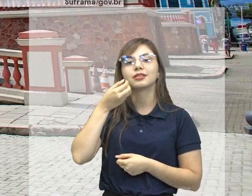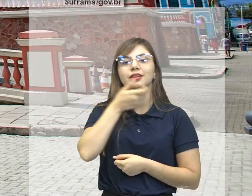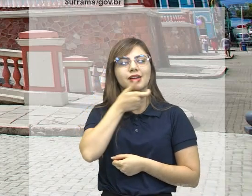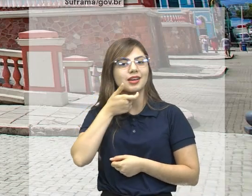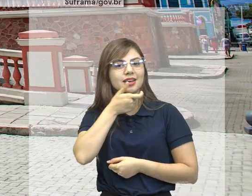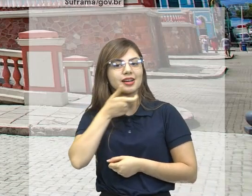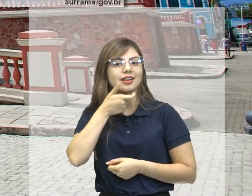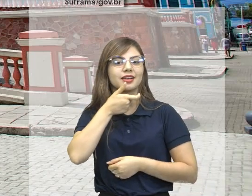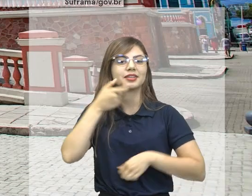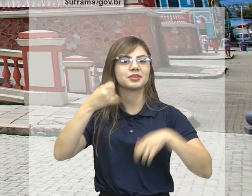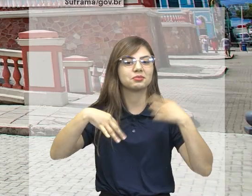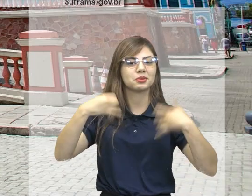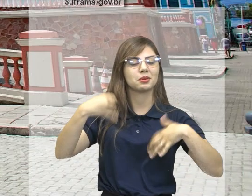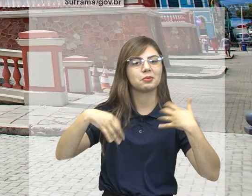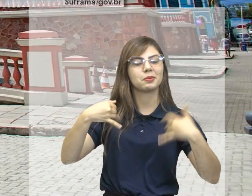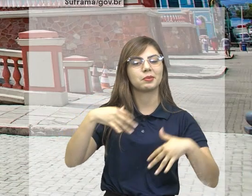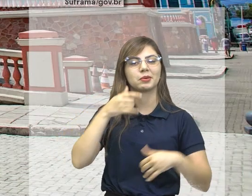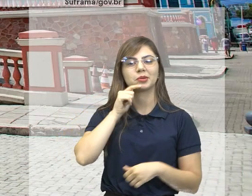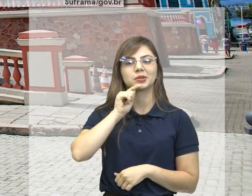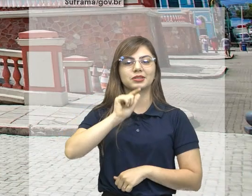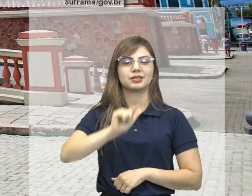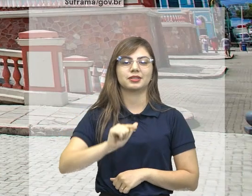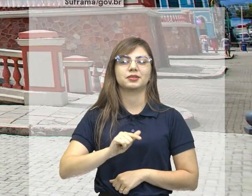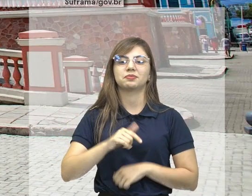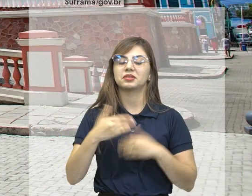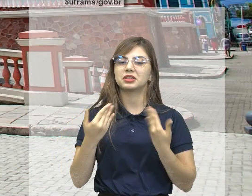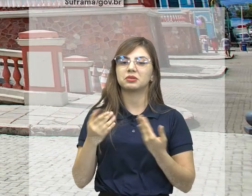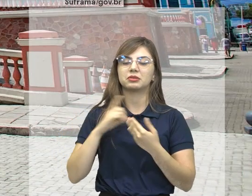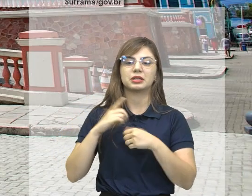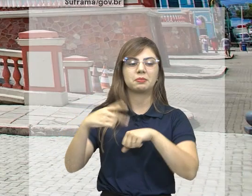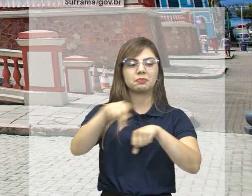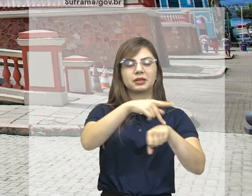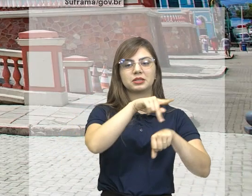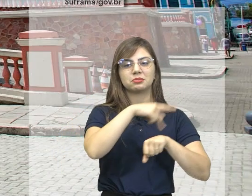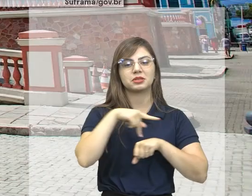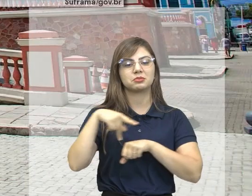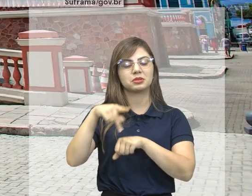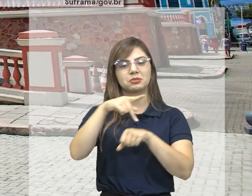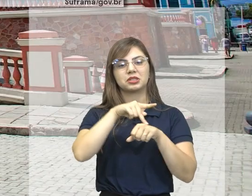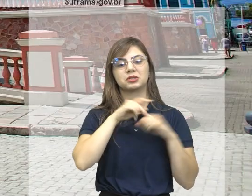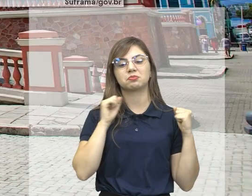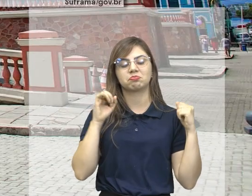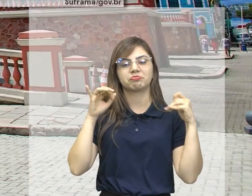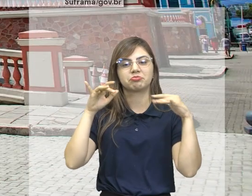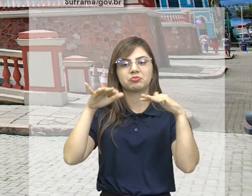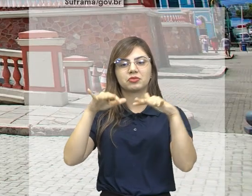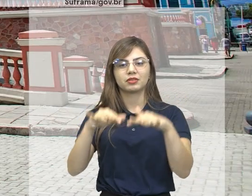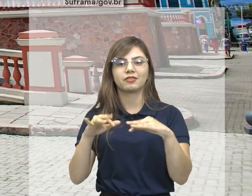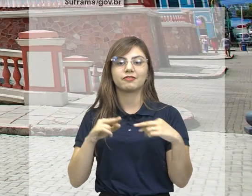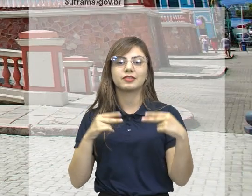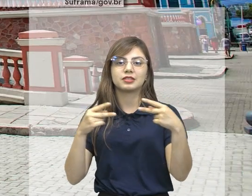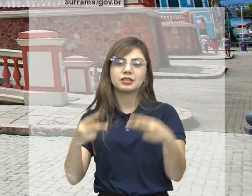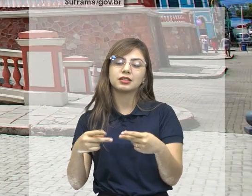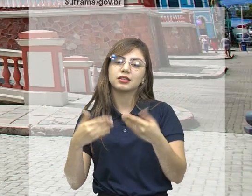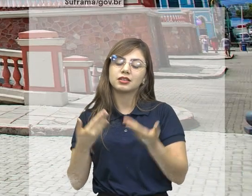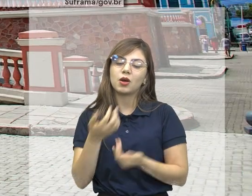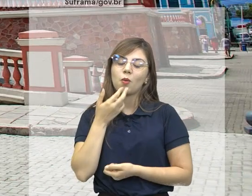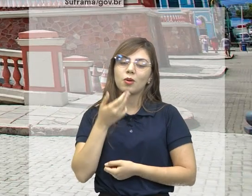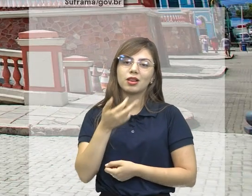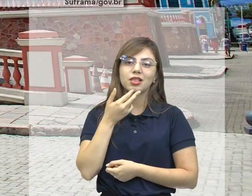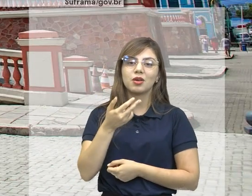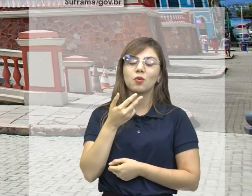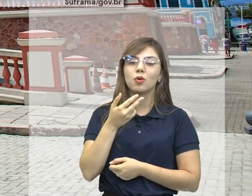com certeza vêm pessoas de todos os países visitar, e ela é a língua utilizada também